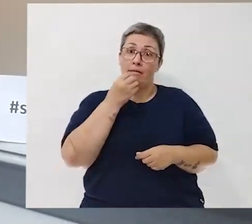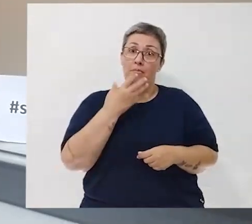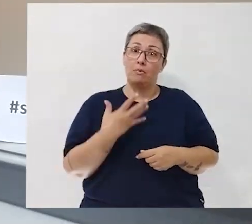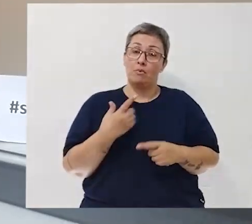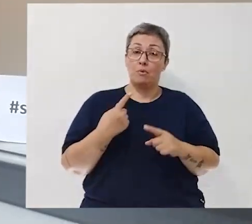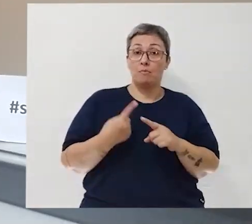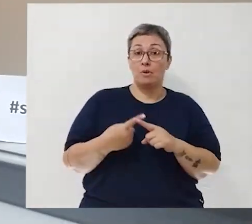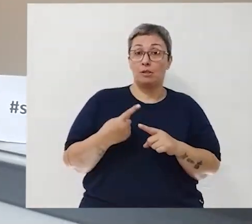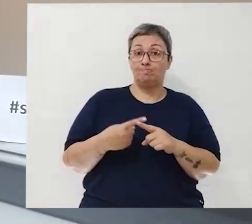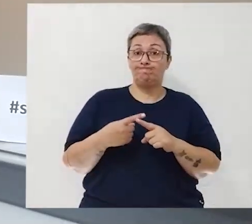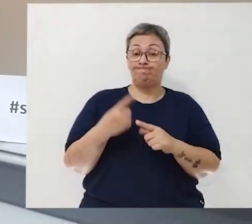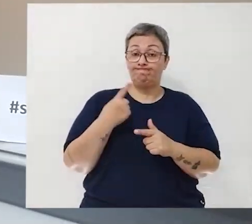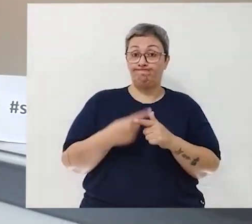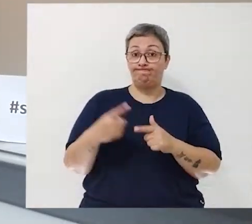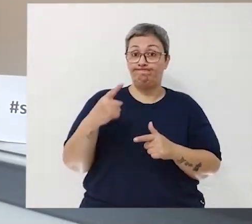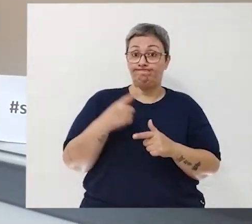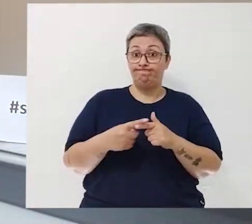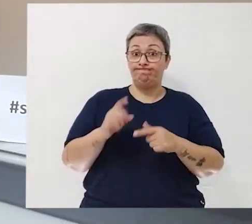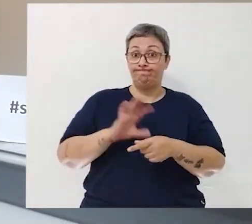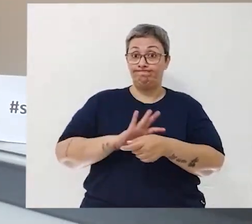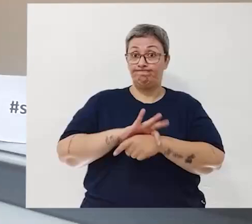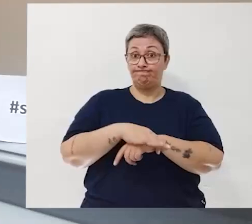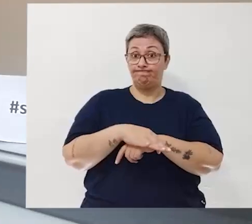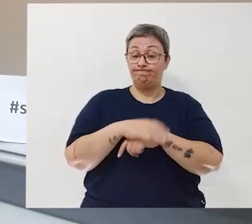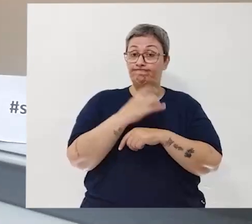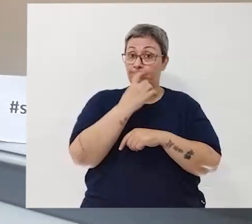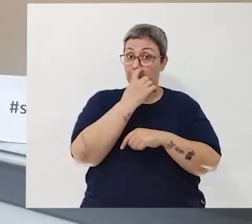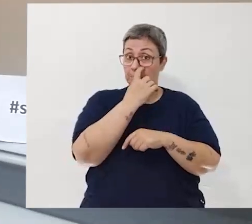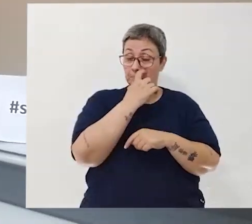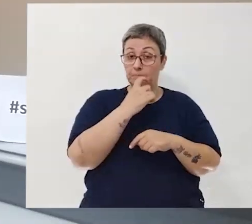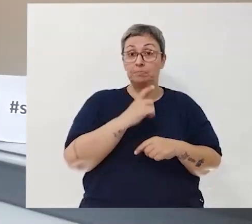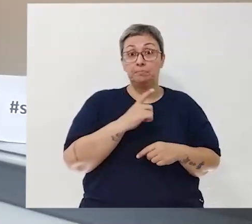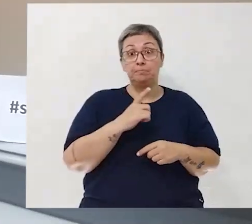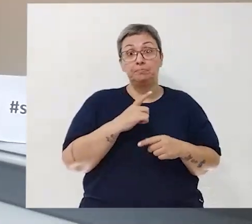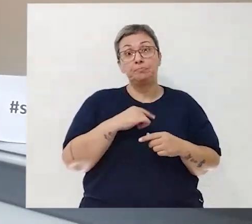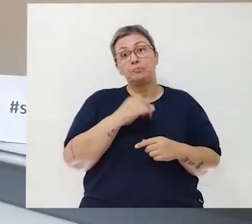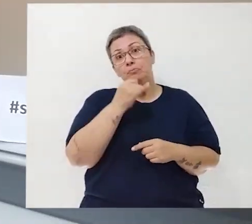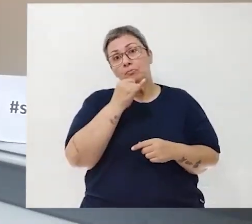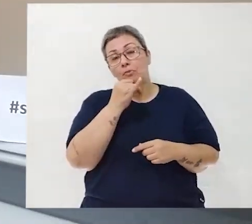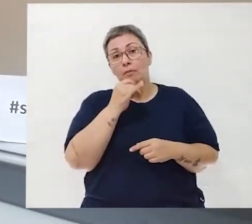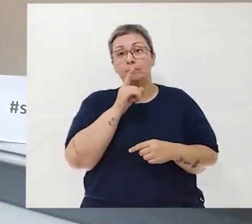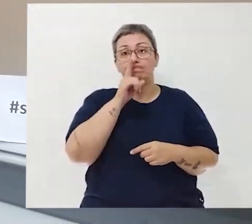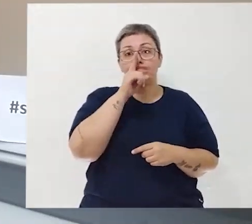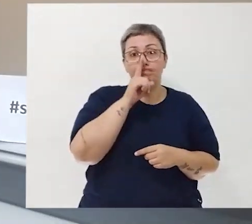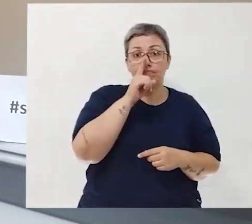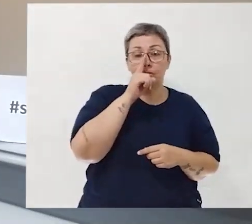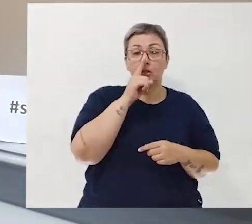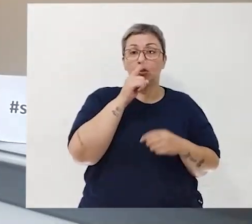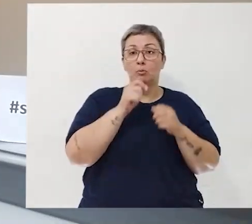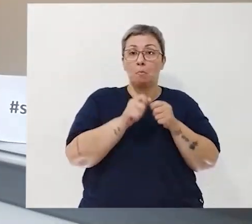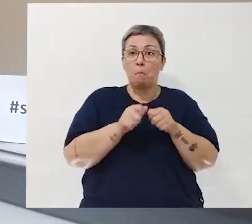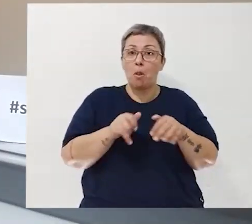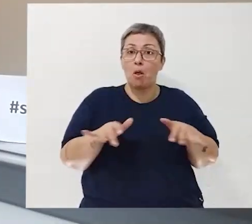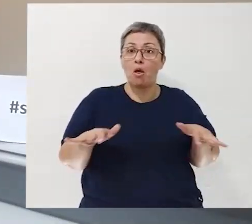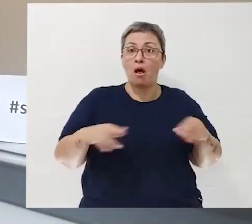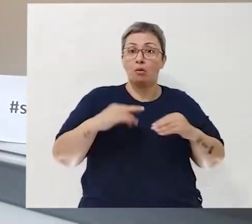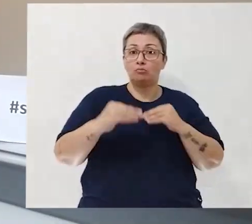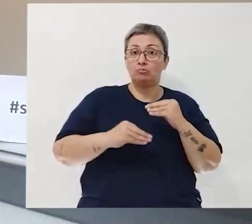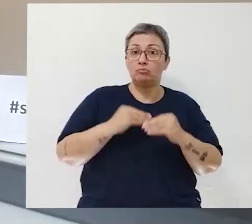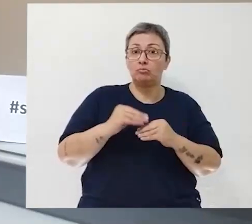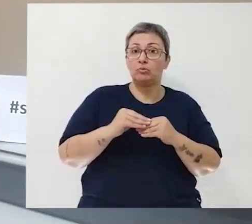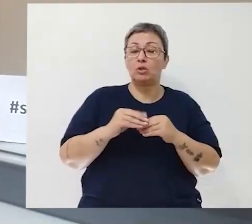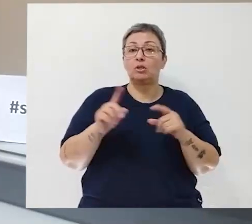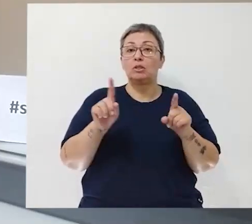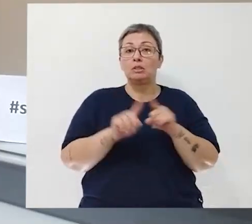em razão dos problemas de segurança, né? Por exemplo, como os riscos de vazamento nuclear